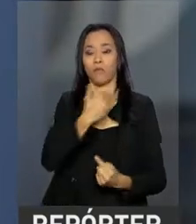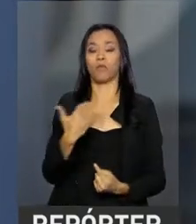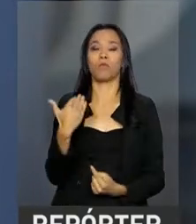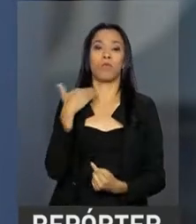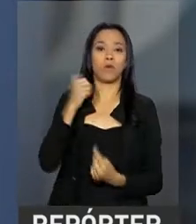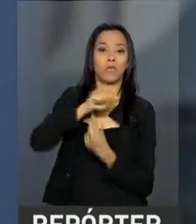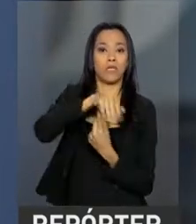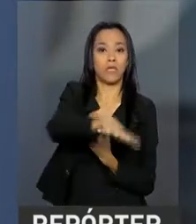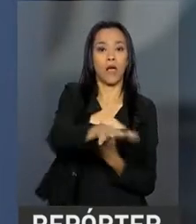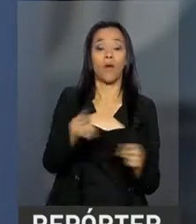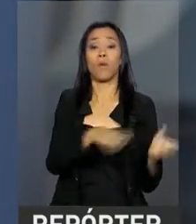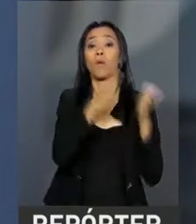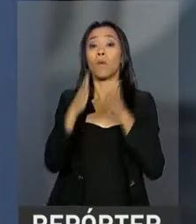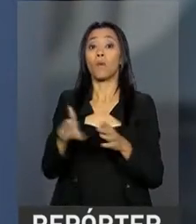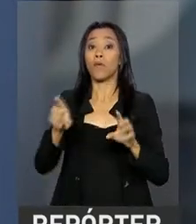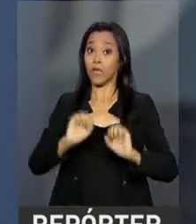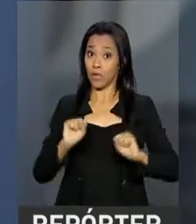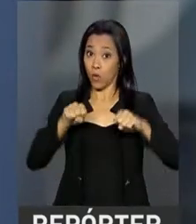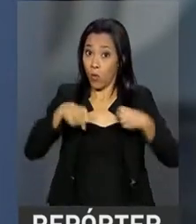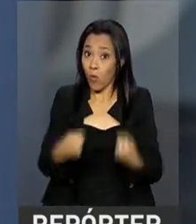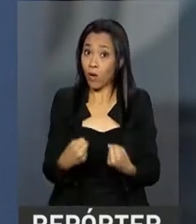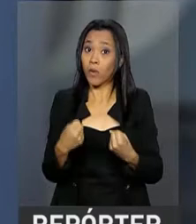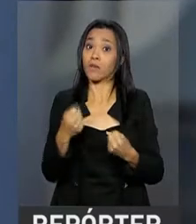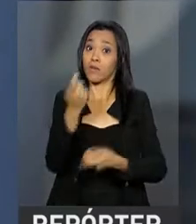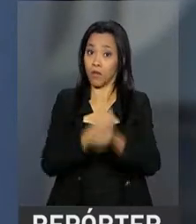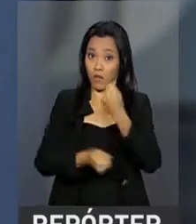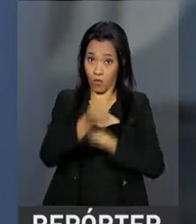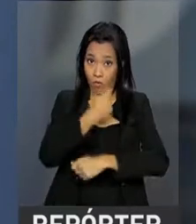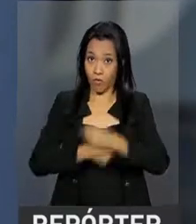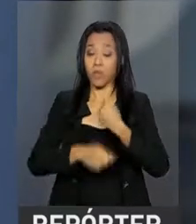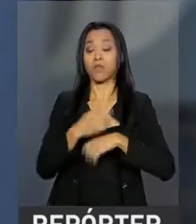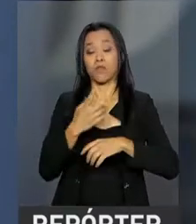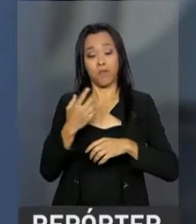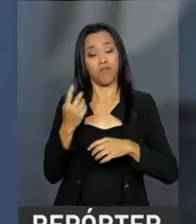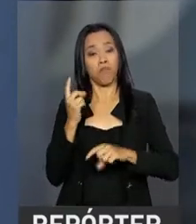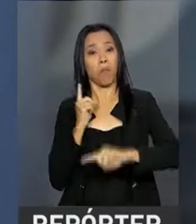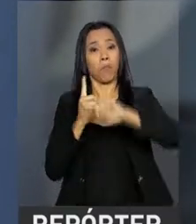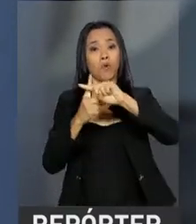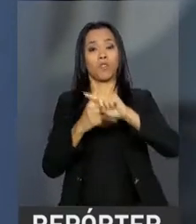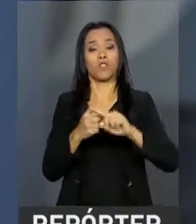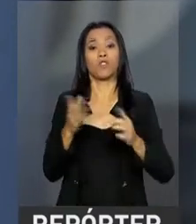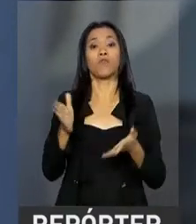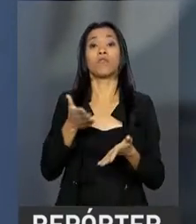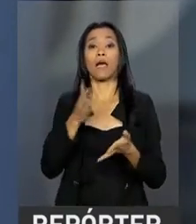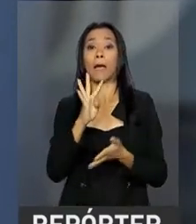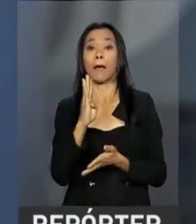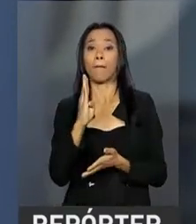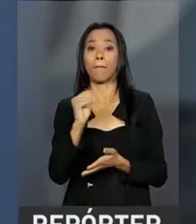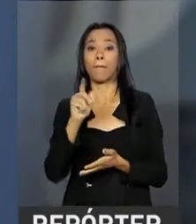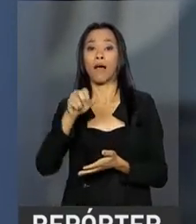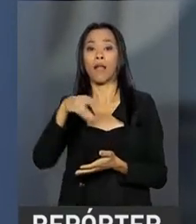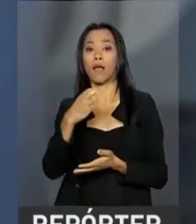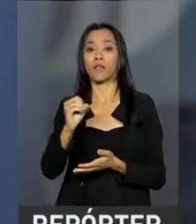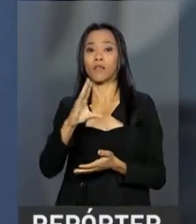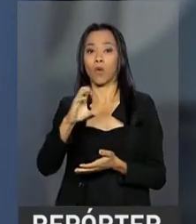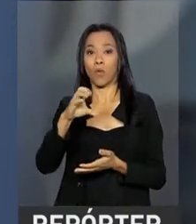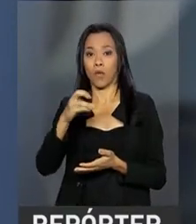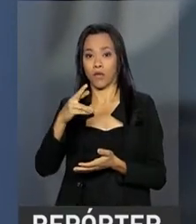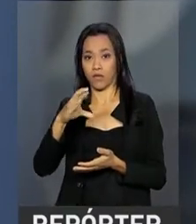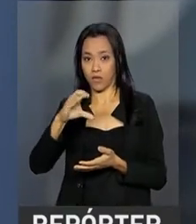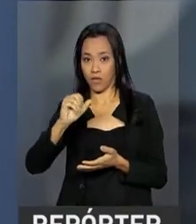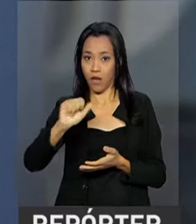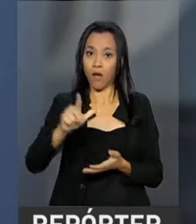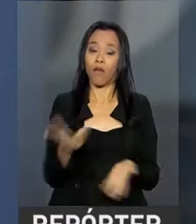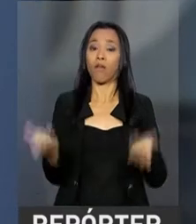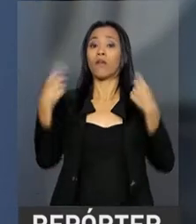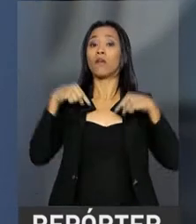sinais de recuperação da economia brasileira como os saldos positivos na balança comercial o porta voz da presidência alexandre